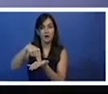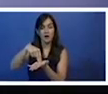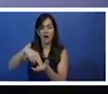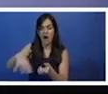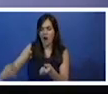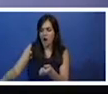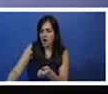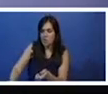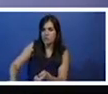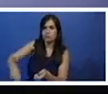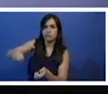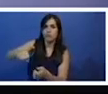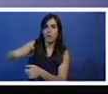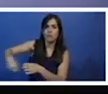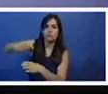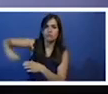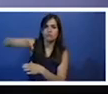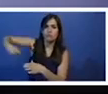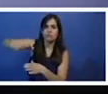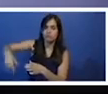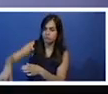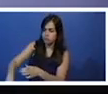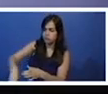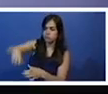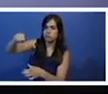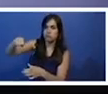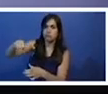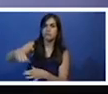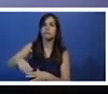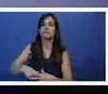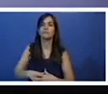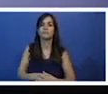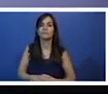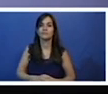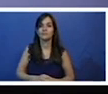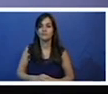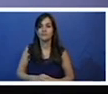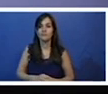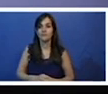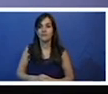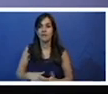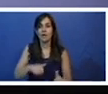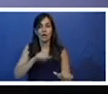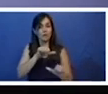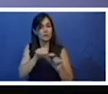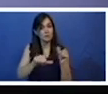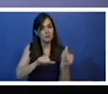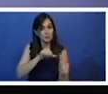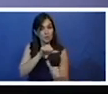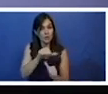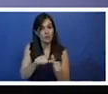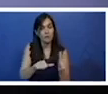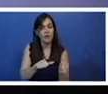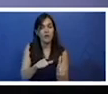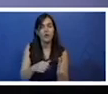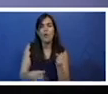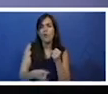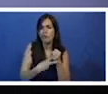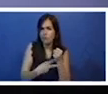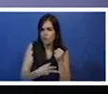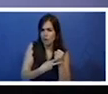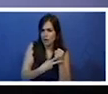mandando levantar âncora. Olha lá, levantem a âncora. Transformei o meu verbo levantar, que está